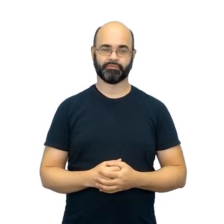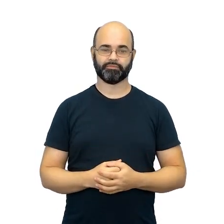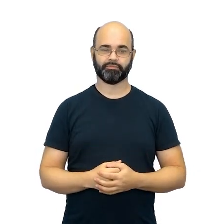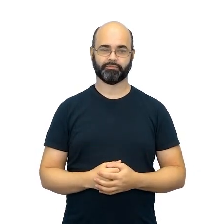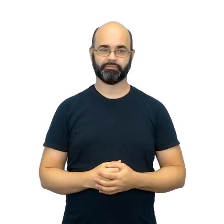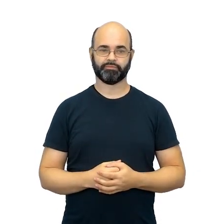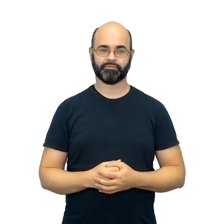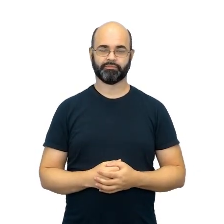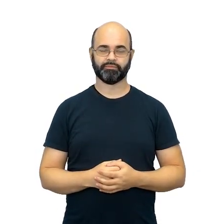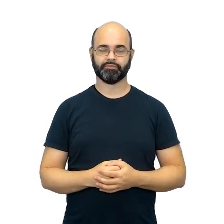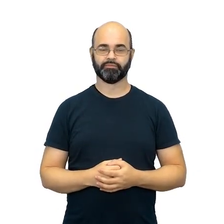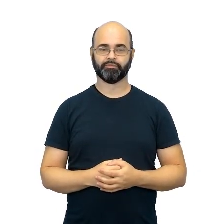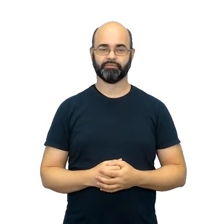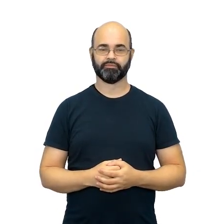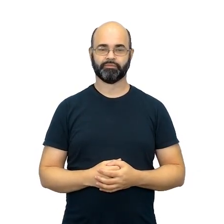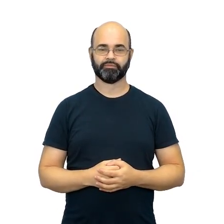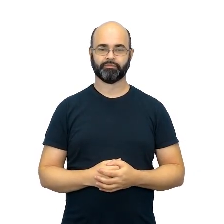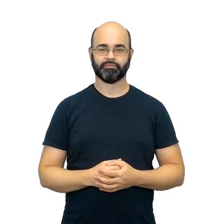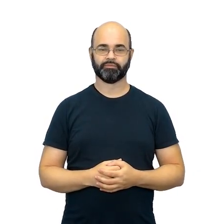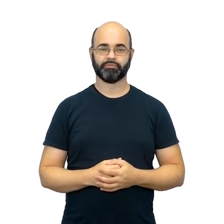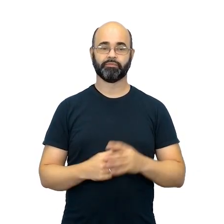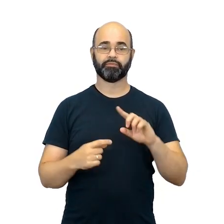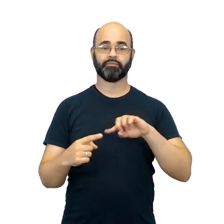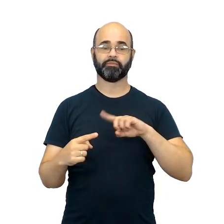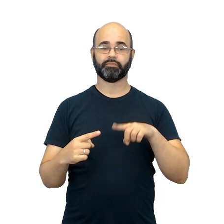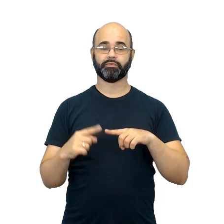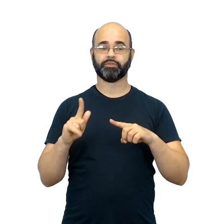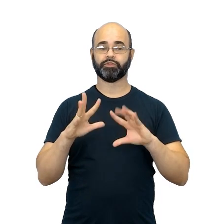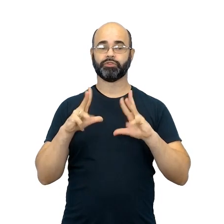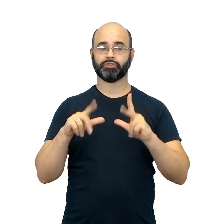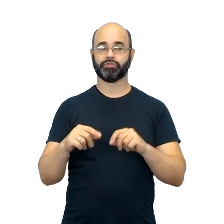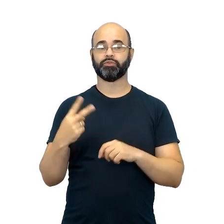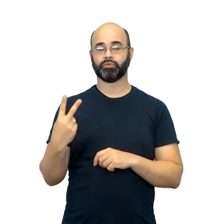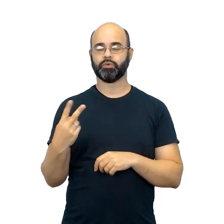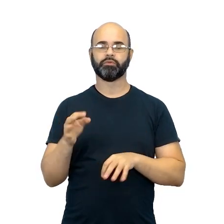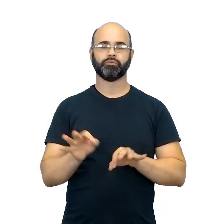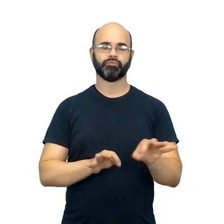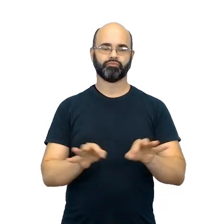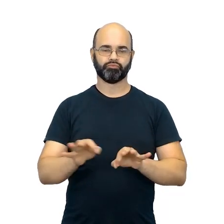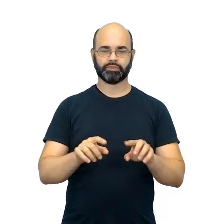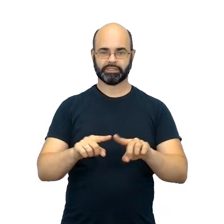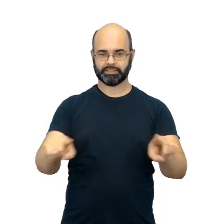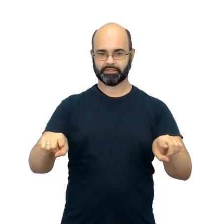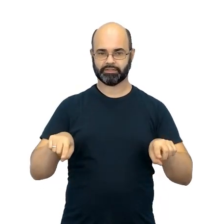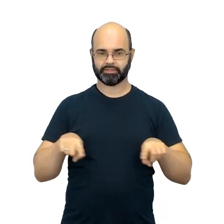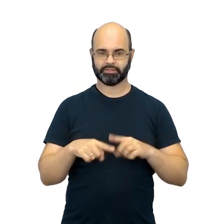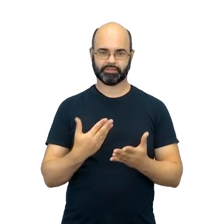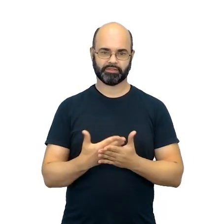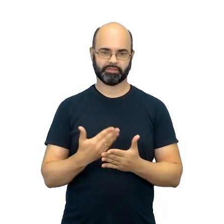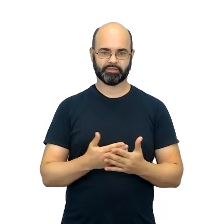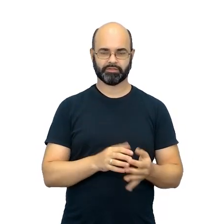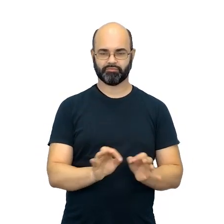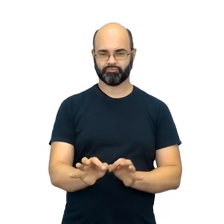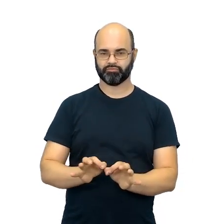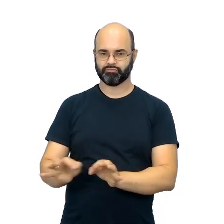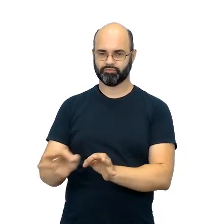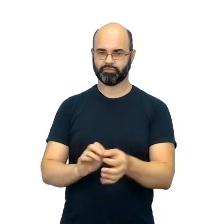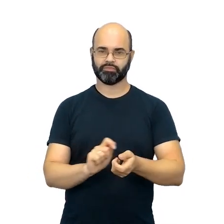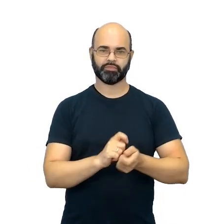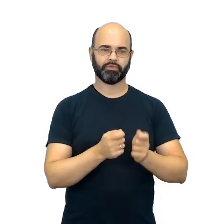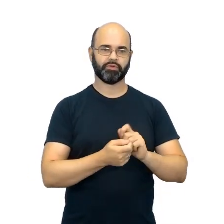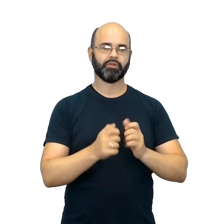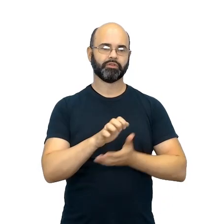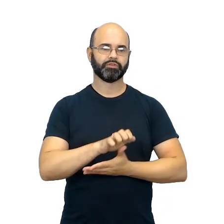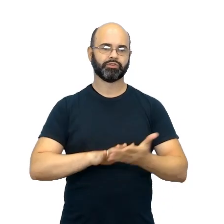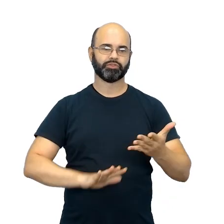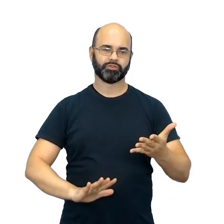habilidade, o objetivo geral 2? Organizar a gestão da sala de aula e adaptar as atividades à realidade escolar,